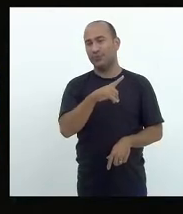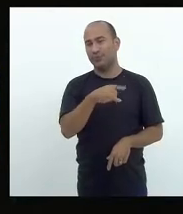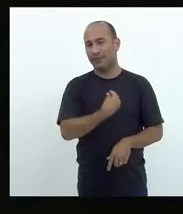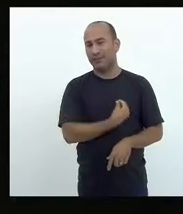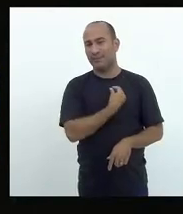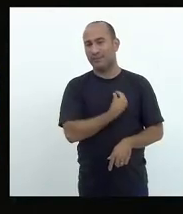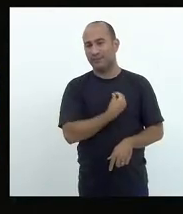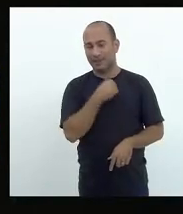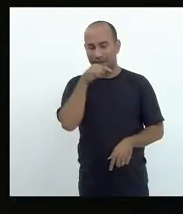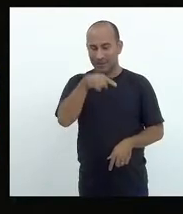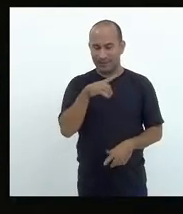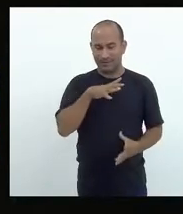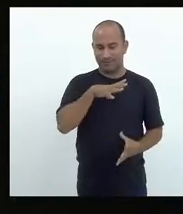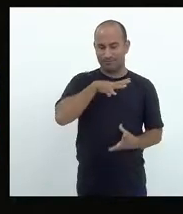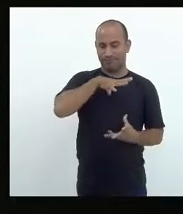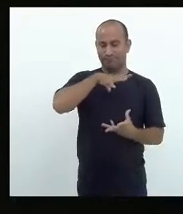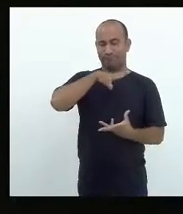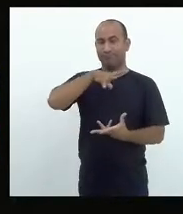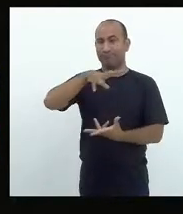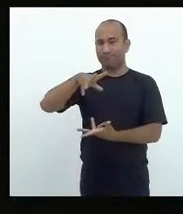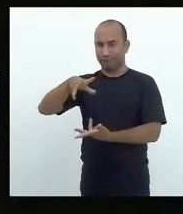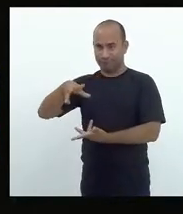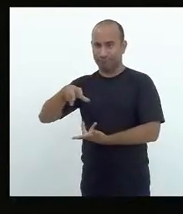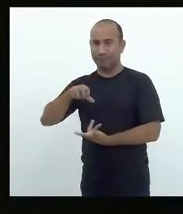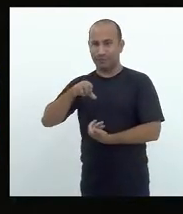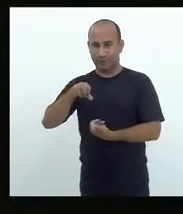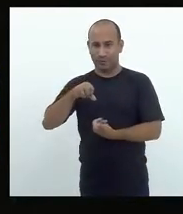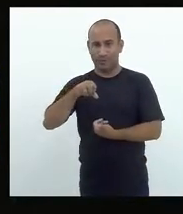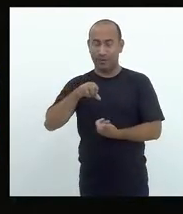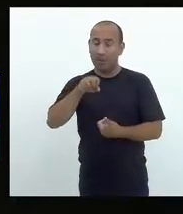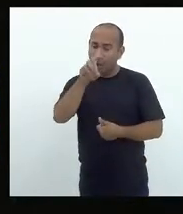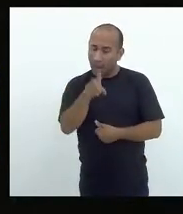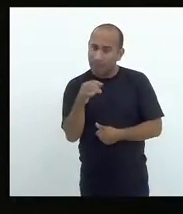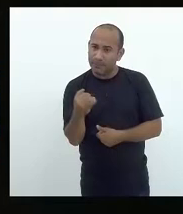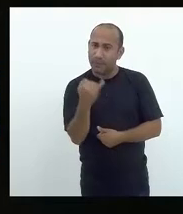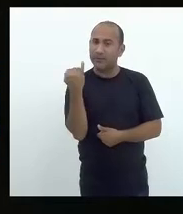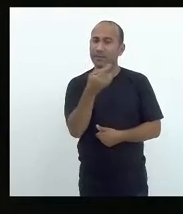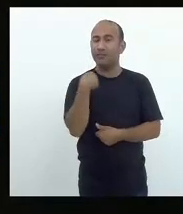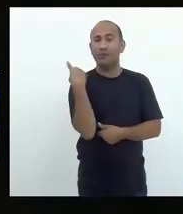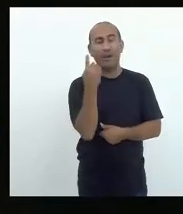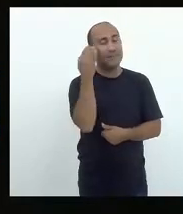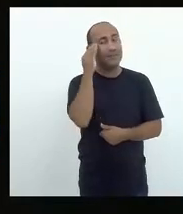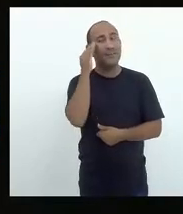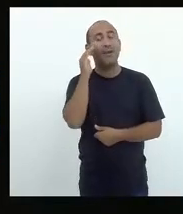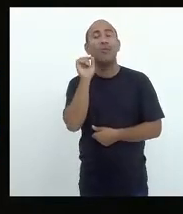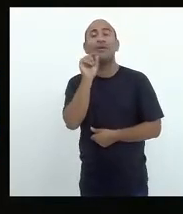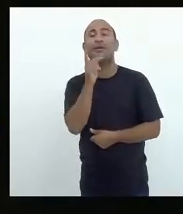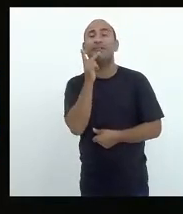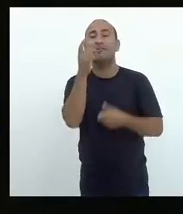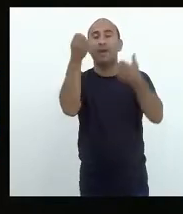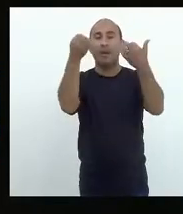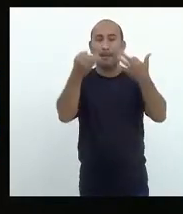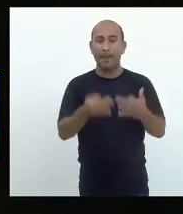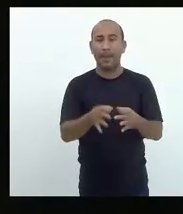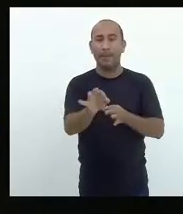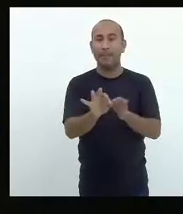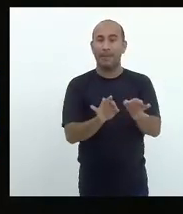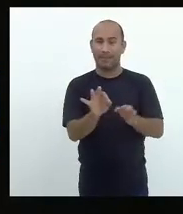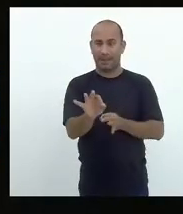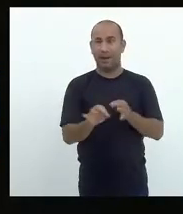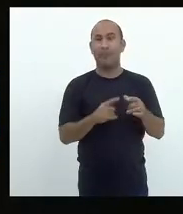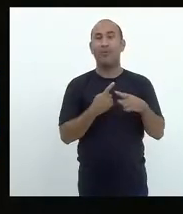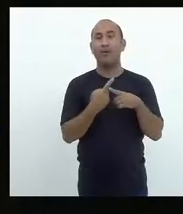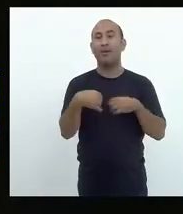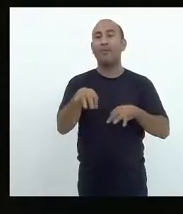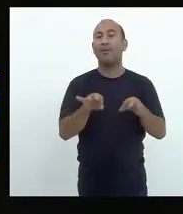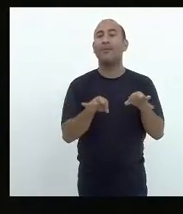estada aqui no mundo. Então, é necessário que a gente entenda o que diz esse projeto. Esse projeto é um